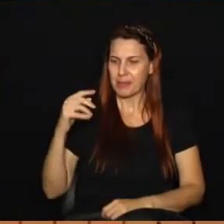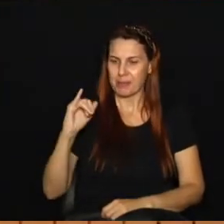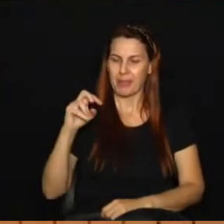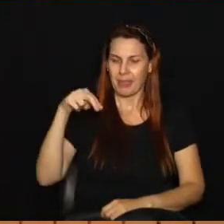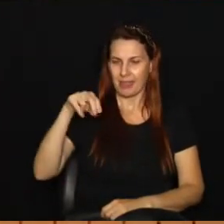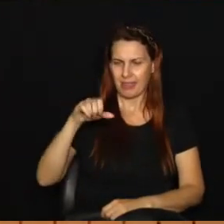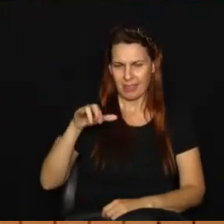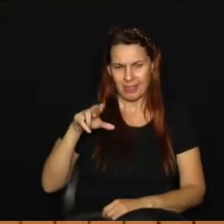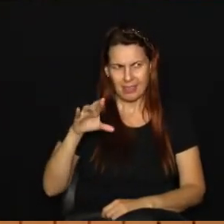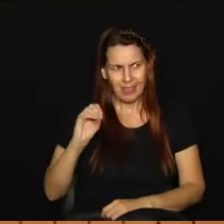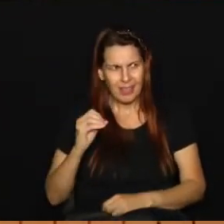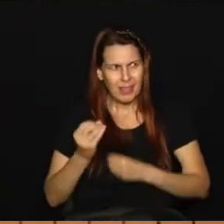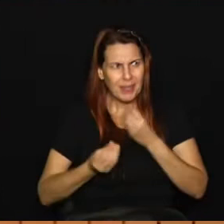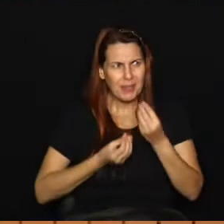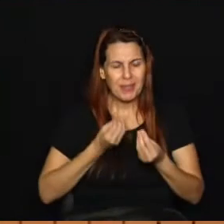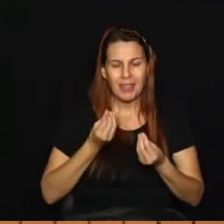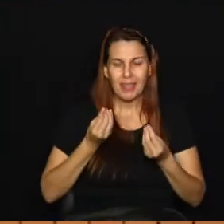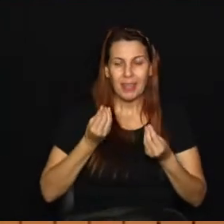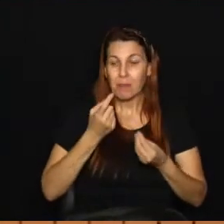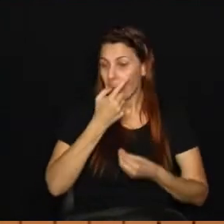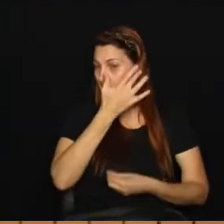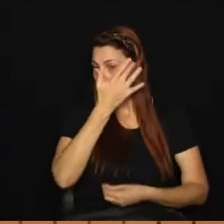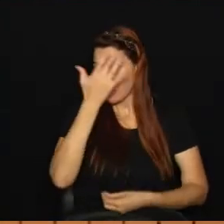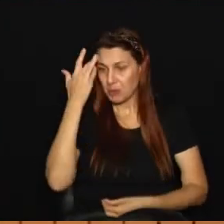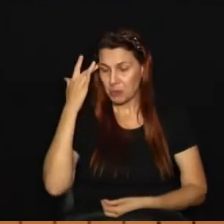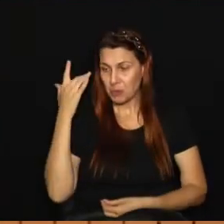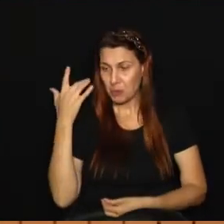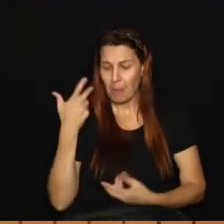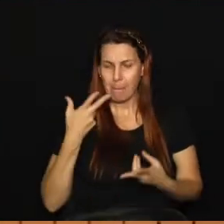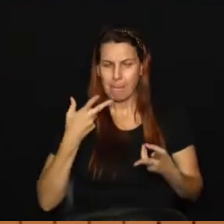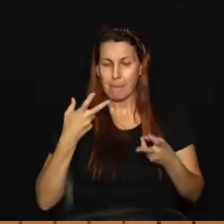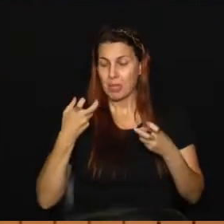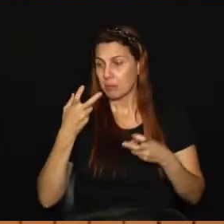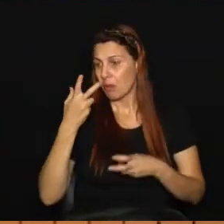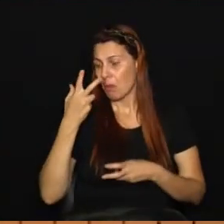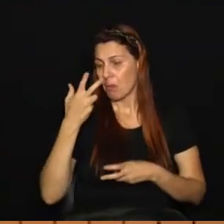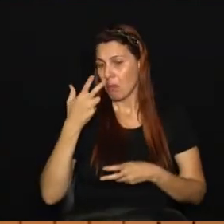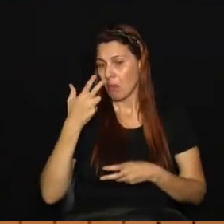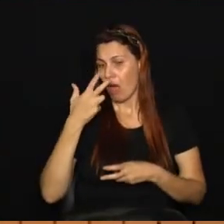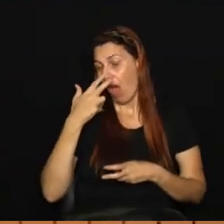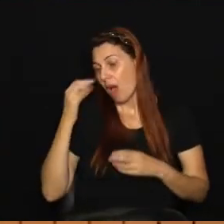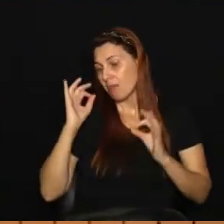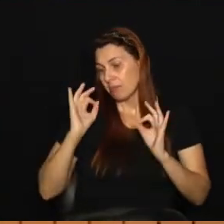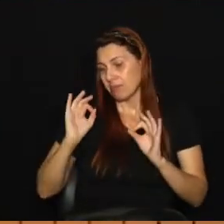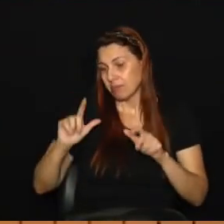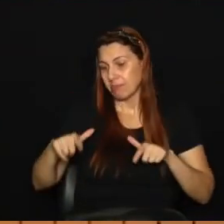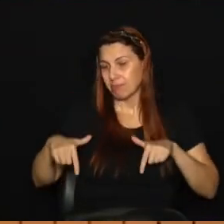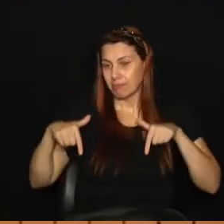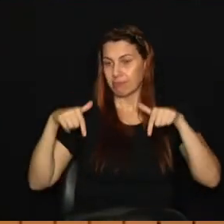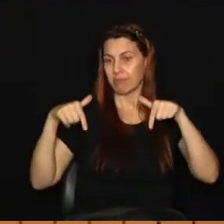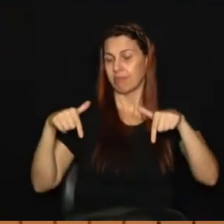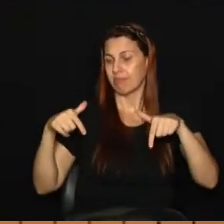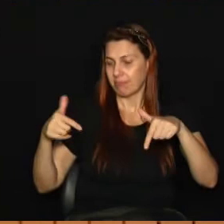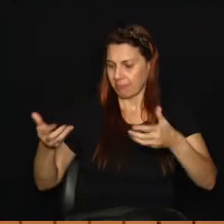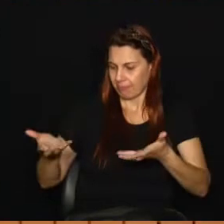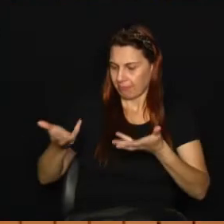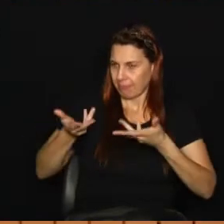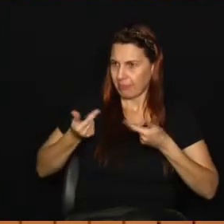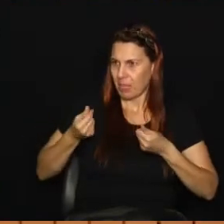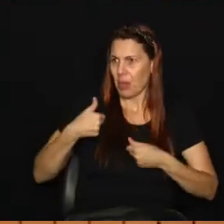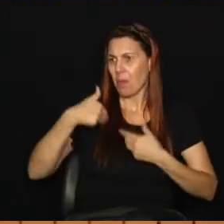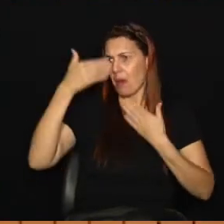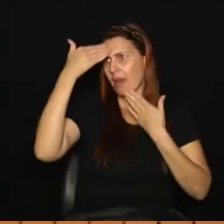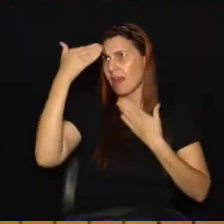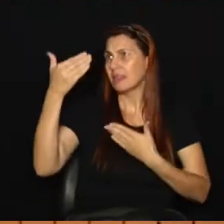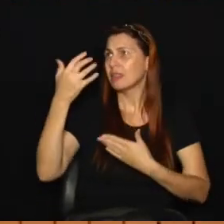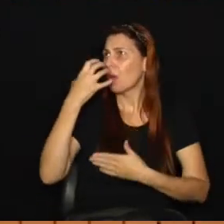Então, alguém achou por bem conceder o título. Eu agradeço e sinto que não